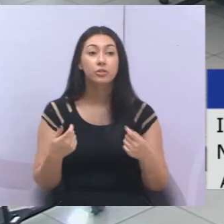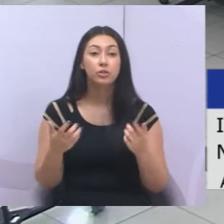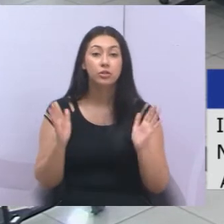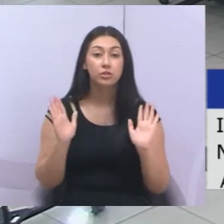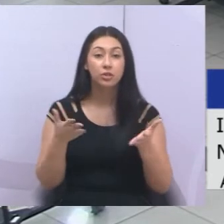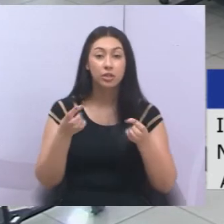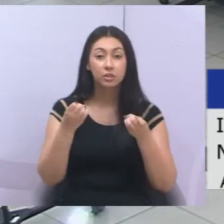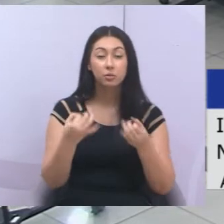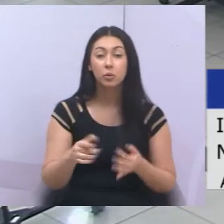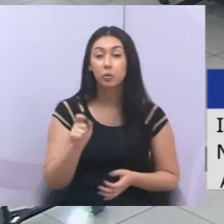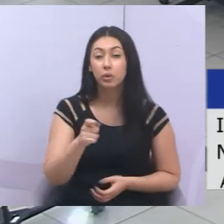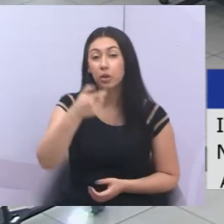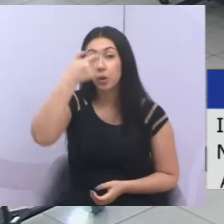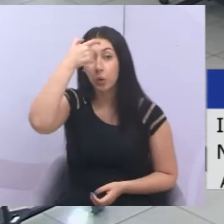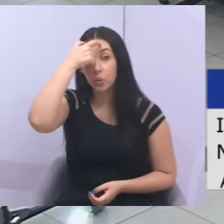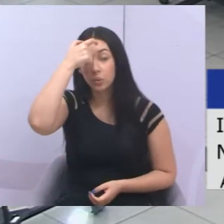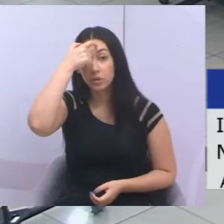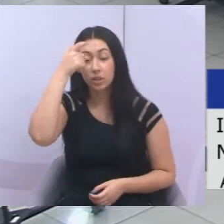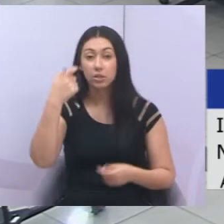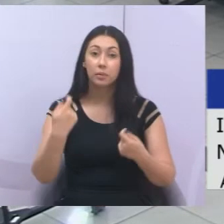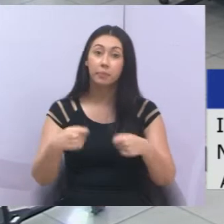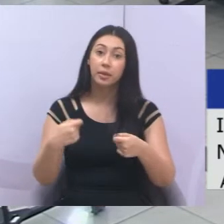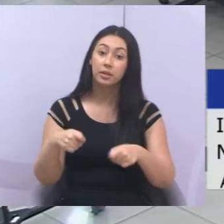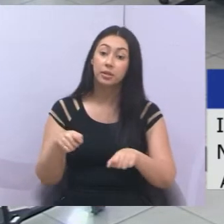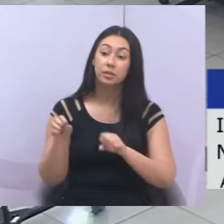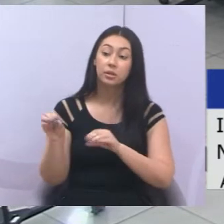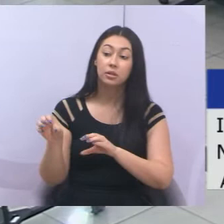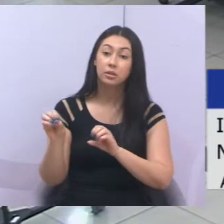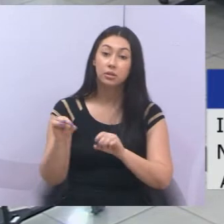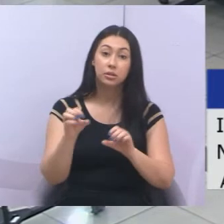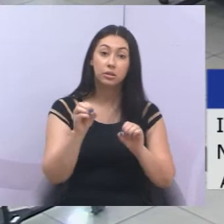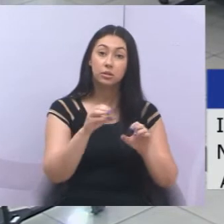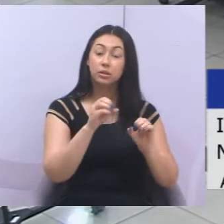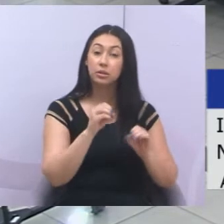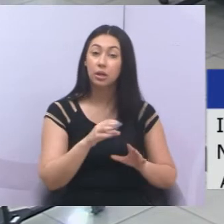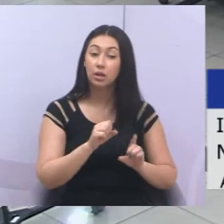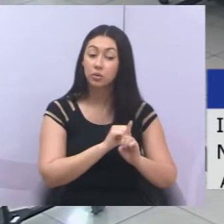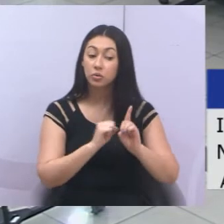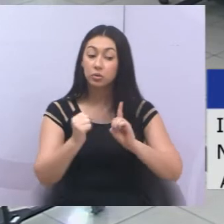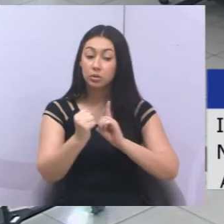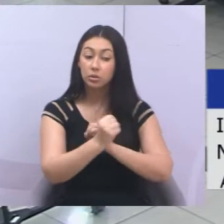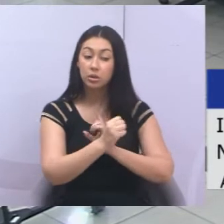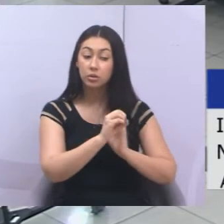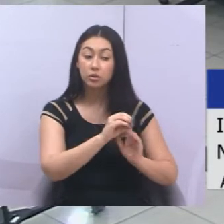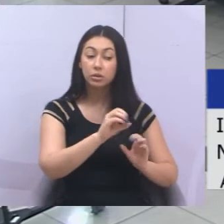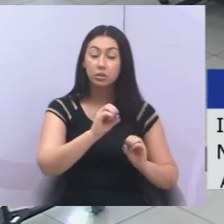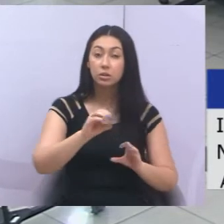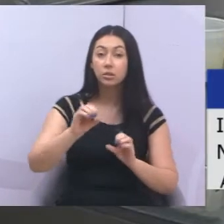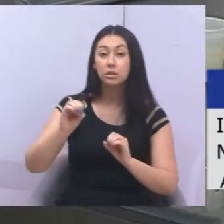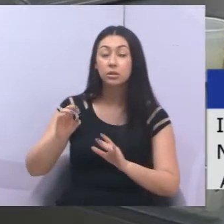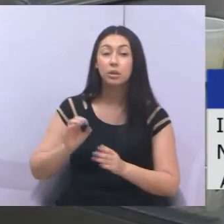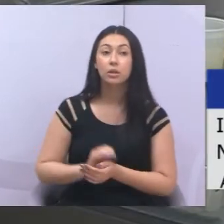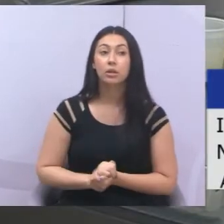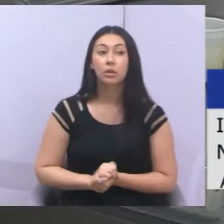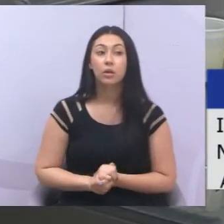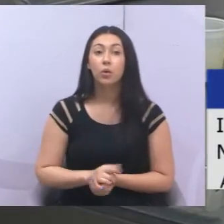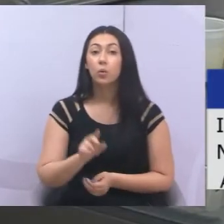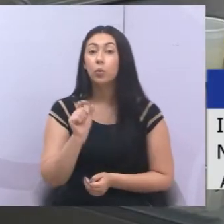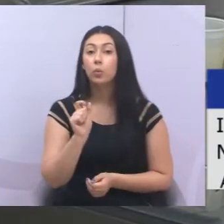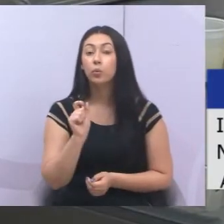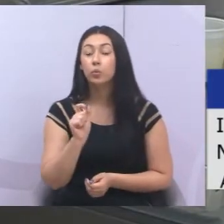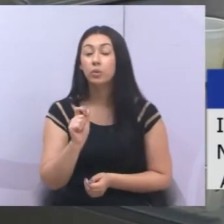essa questão da conscientização. A gente precisa conscientizar a sociedade, conscientizar as pessoas sobre